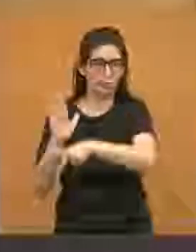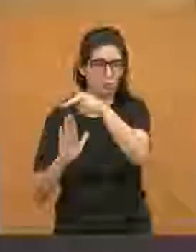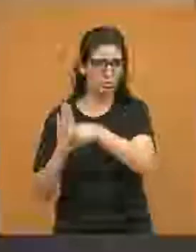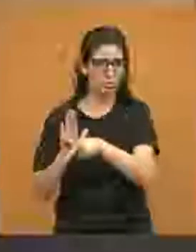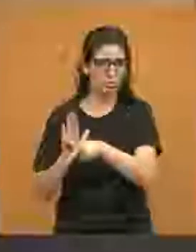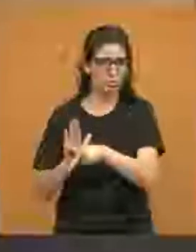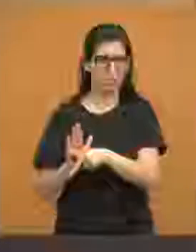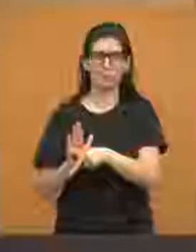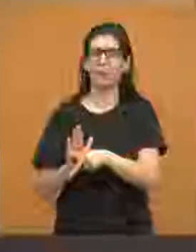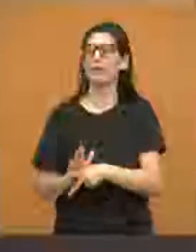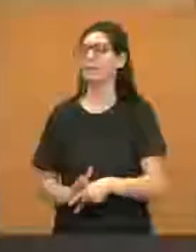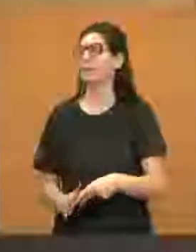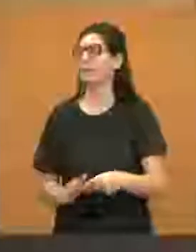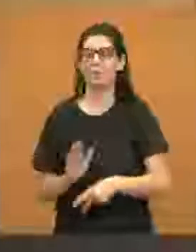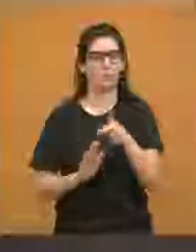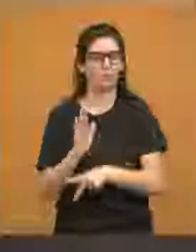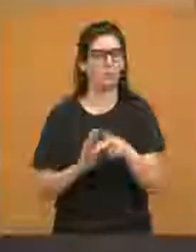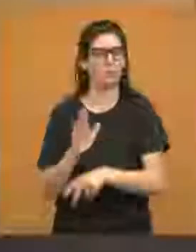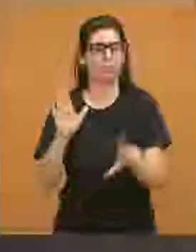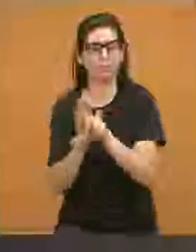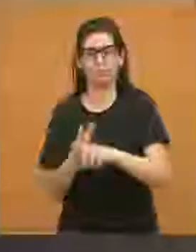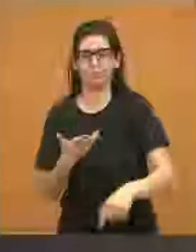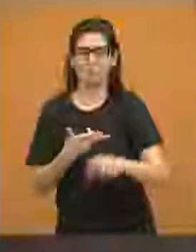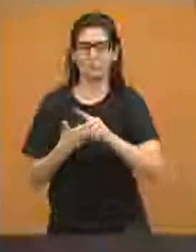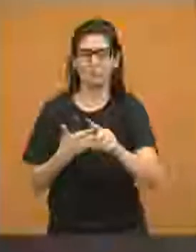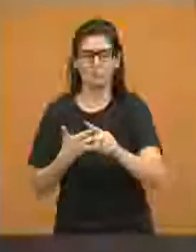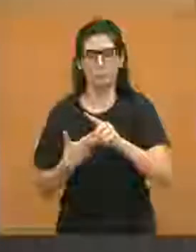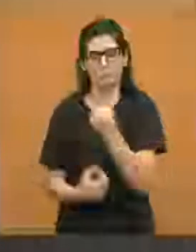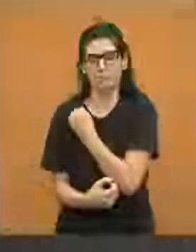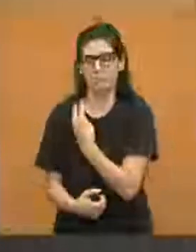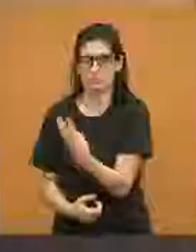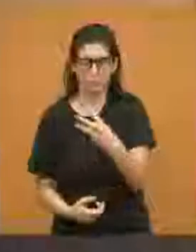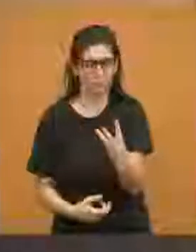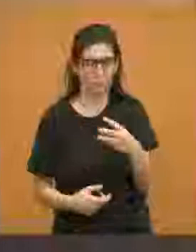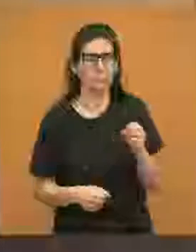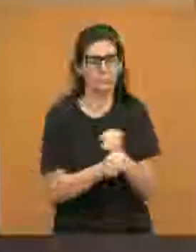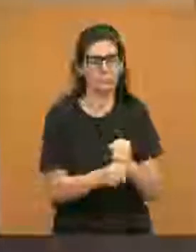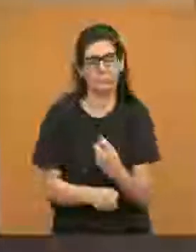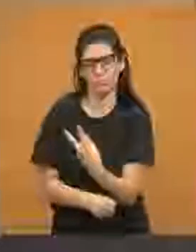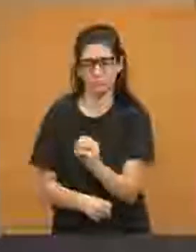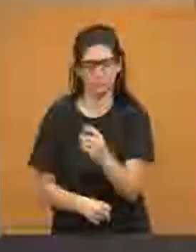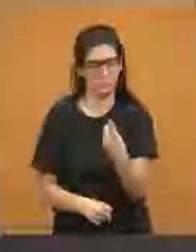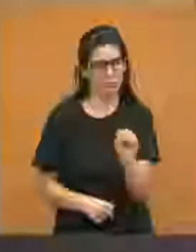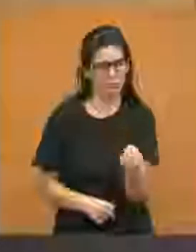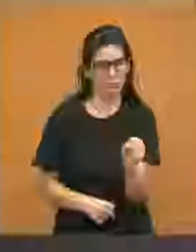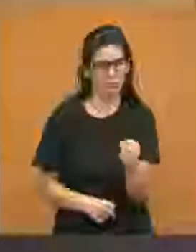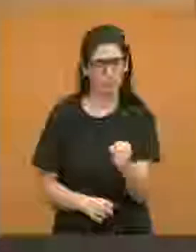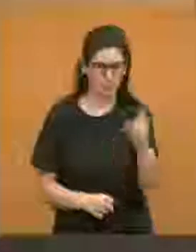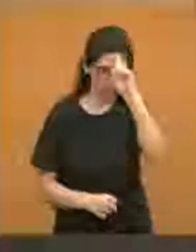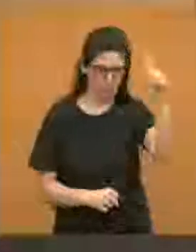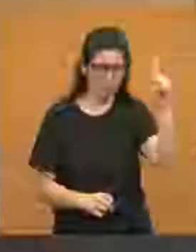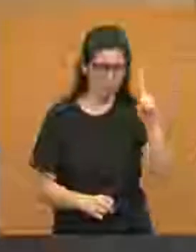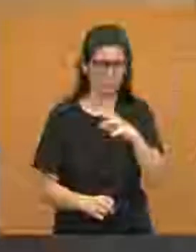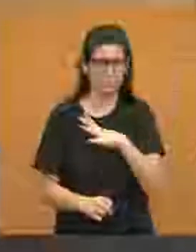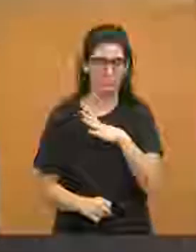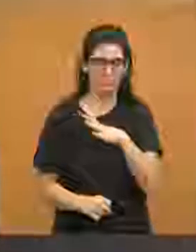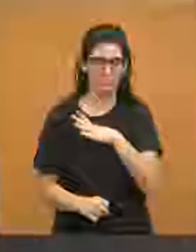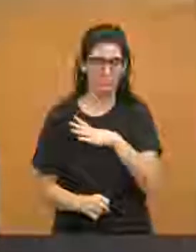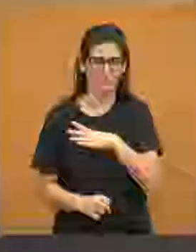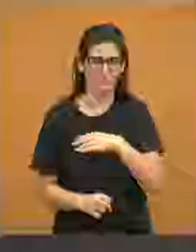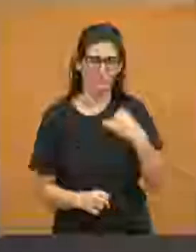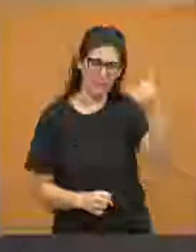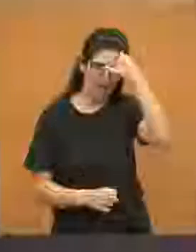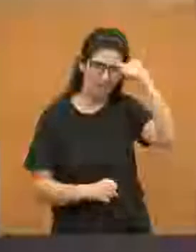Discussão única do projeto de lei do Legislativo número 43/2018, institui o Dia Municipal de Combate